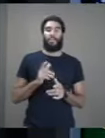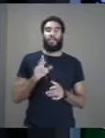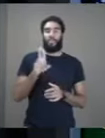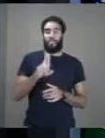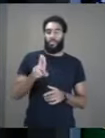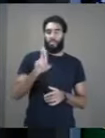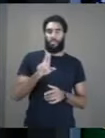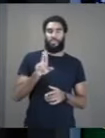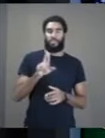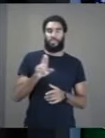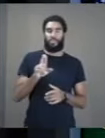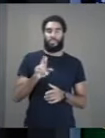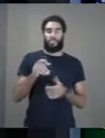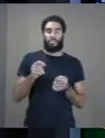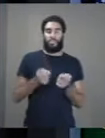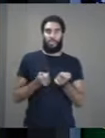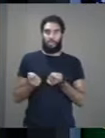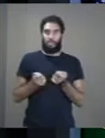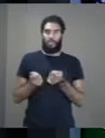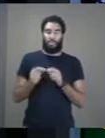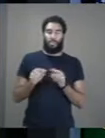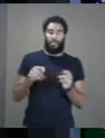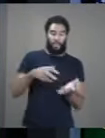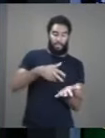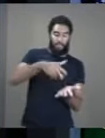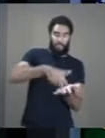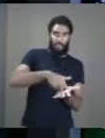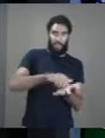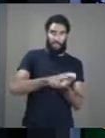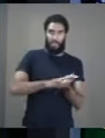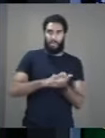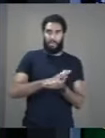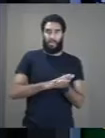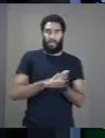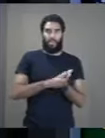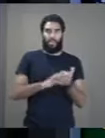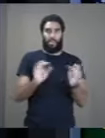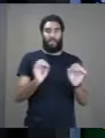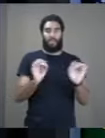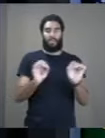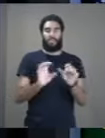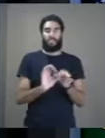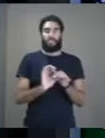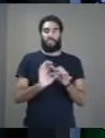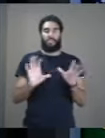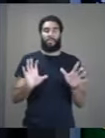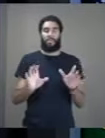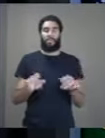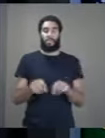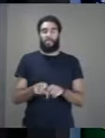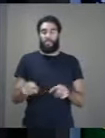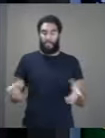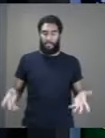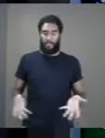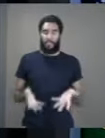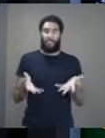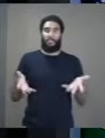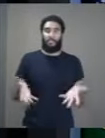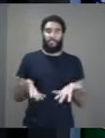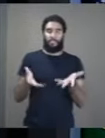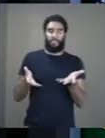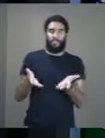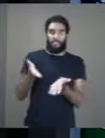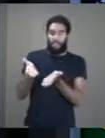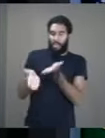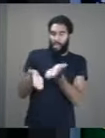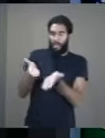porém sem impor pena de restrição de liberdade e fomentando o tratamento de